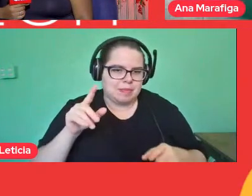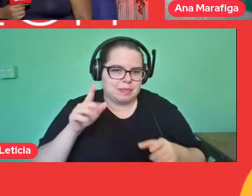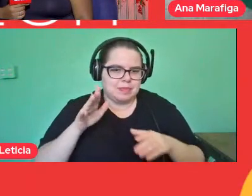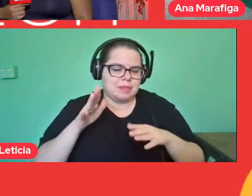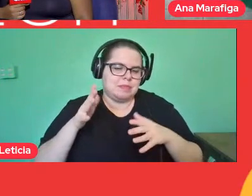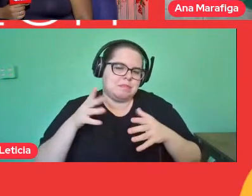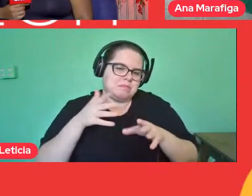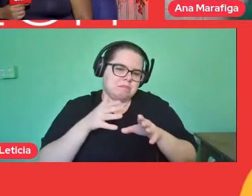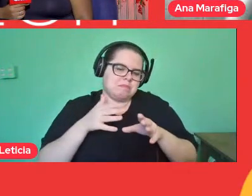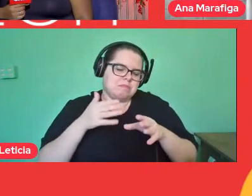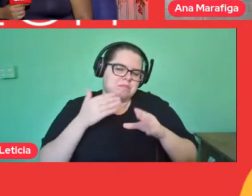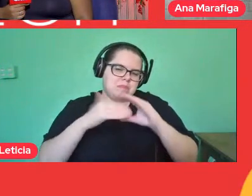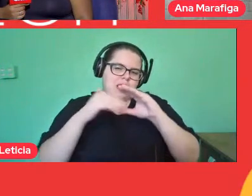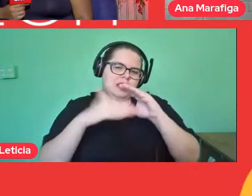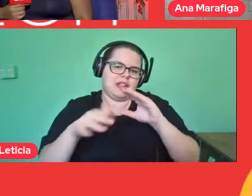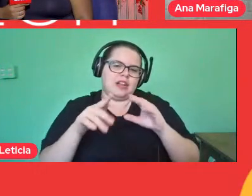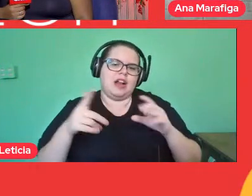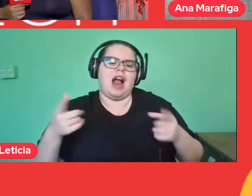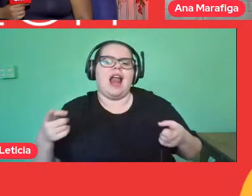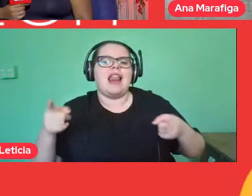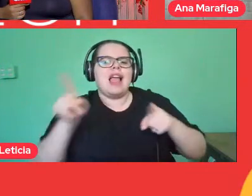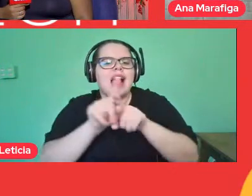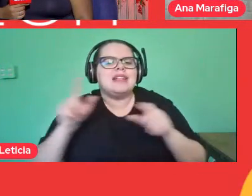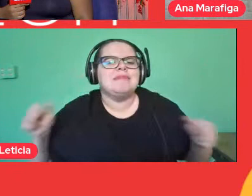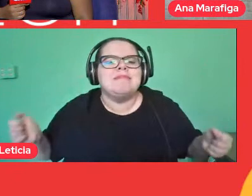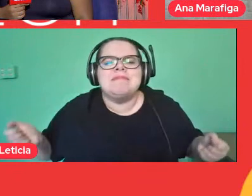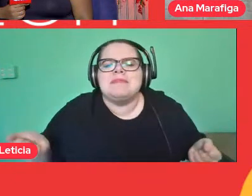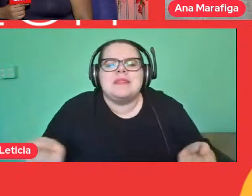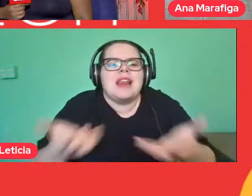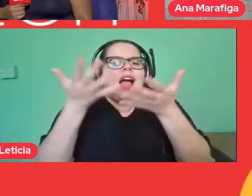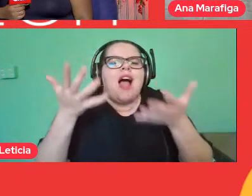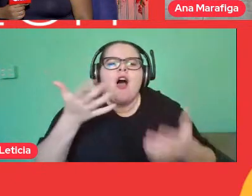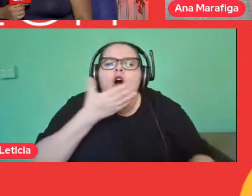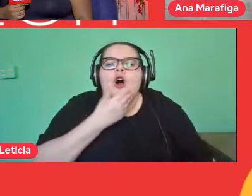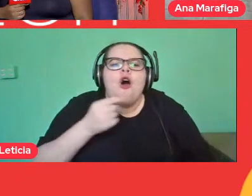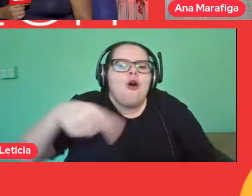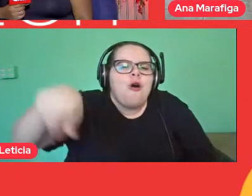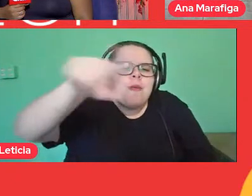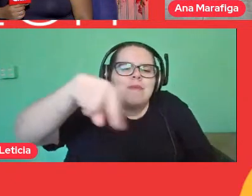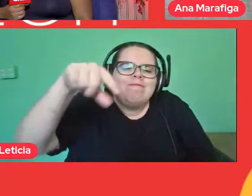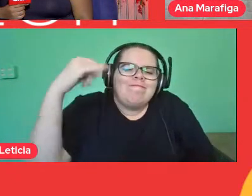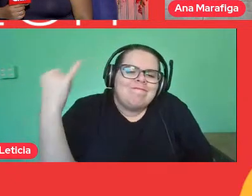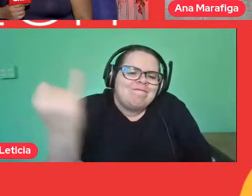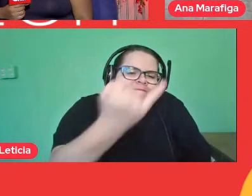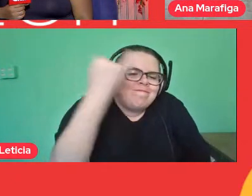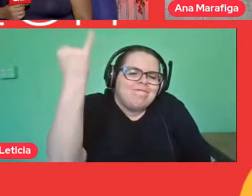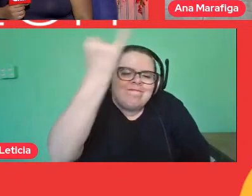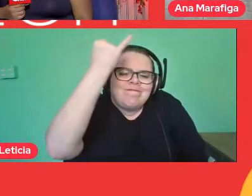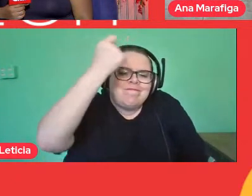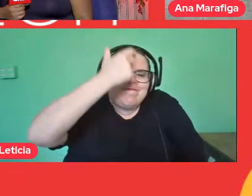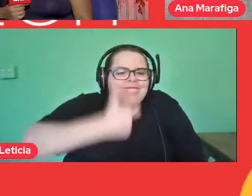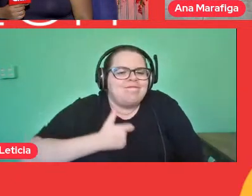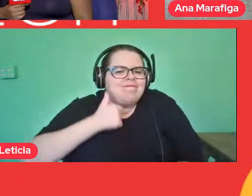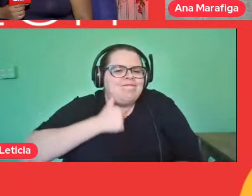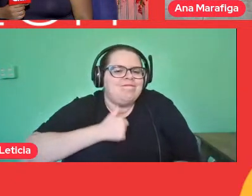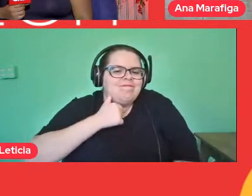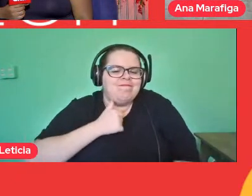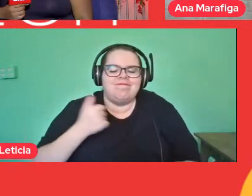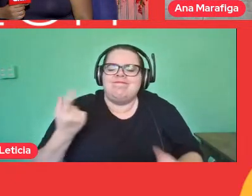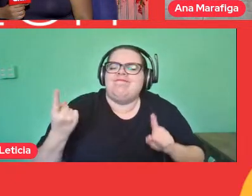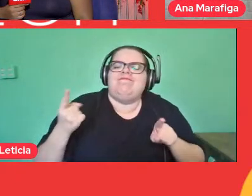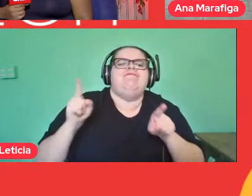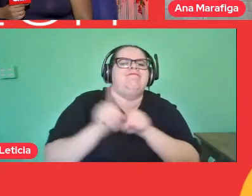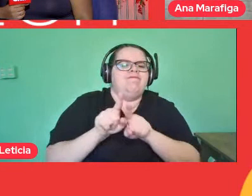gente também, se eu tivesse alguma coisa para dizer, para inspirar, é dizer para os homens o quanto é importante para uma mulher ter um homem